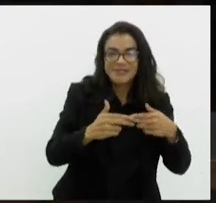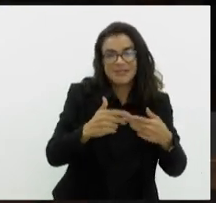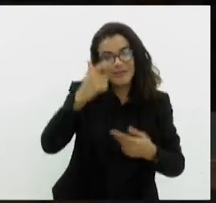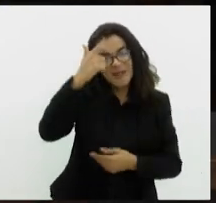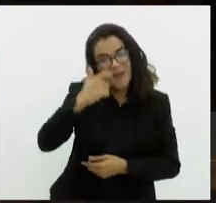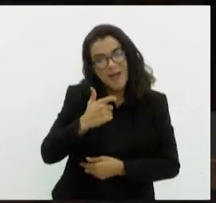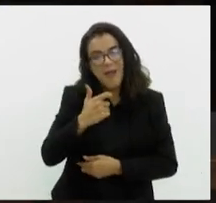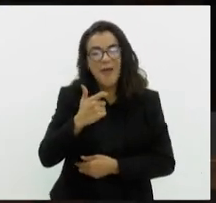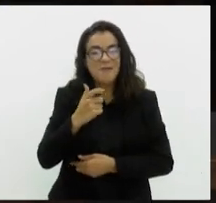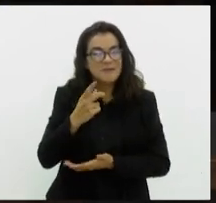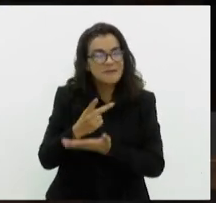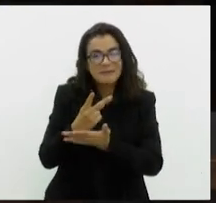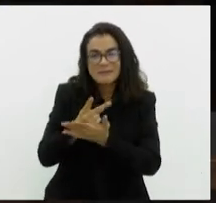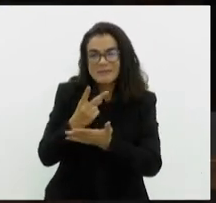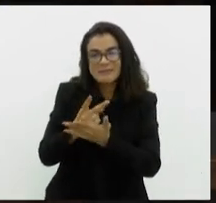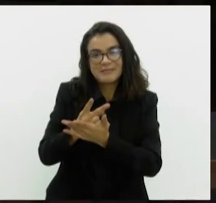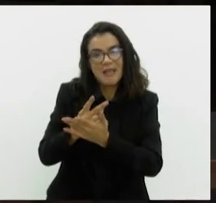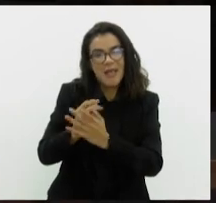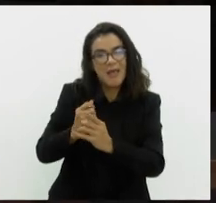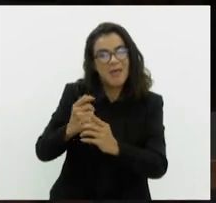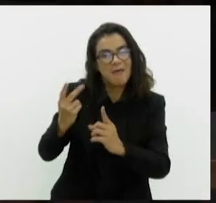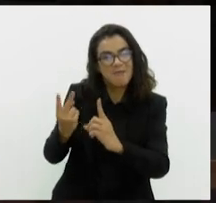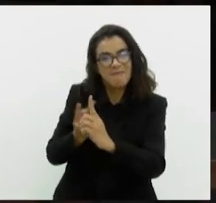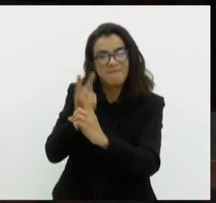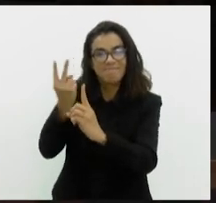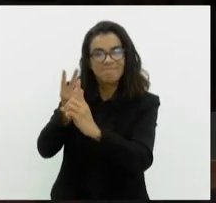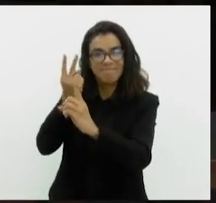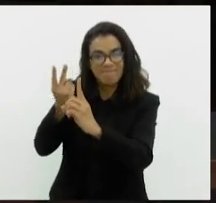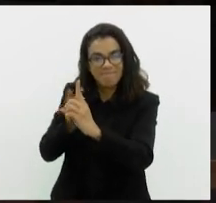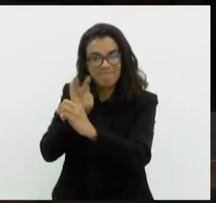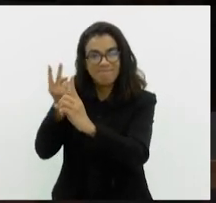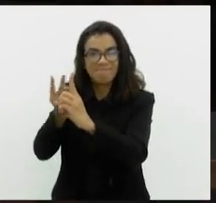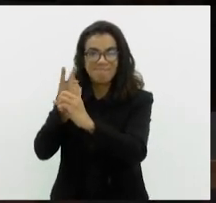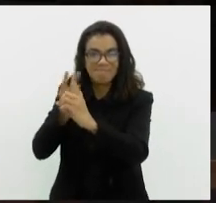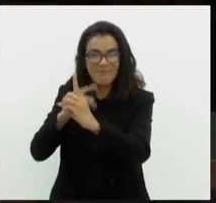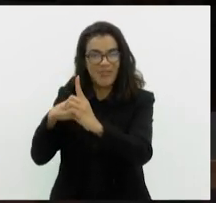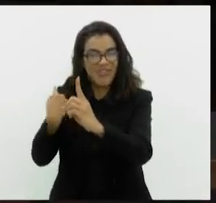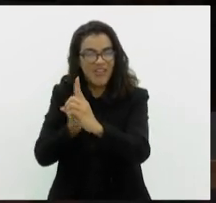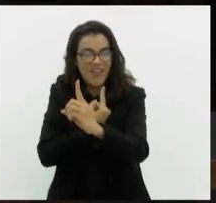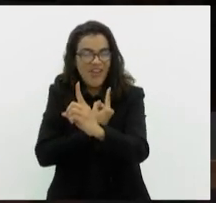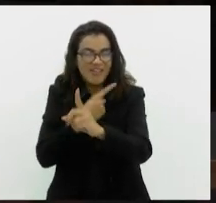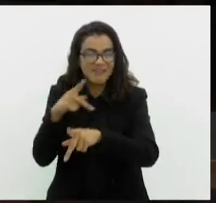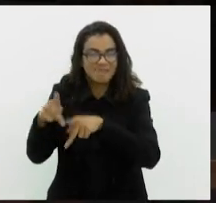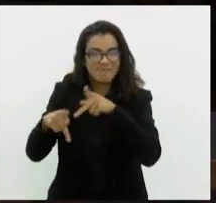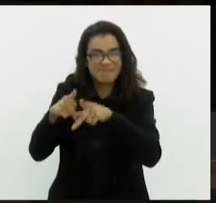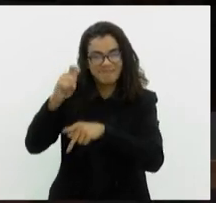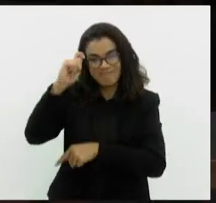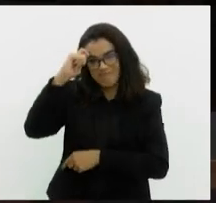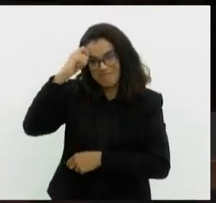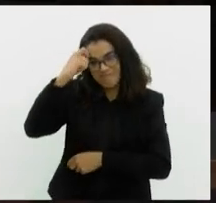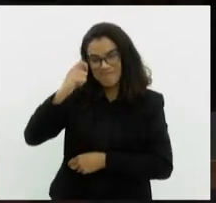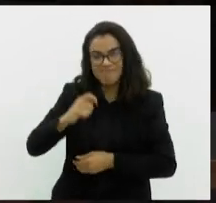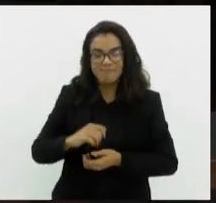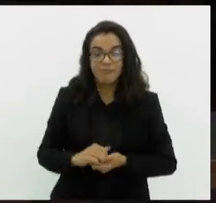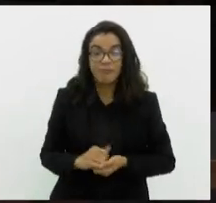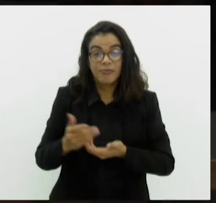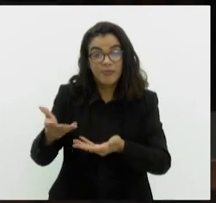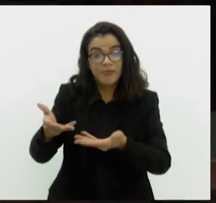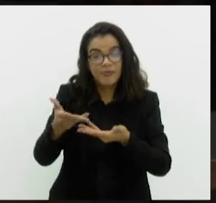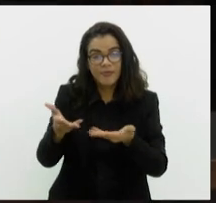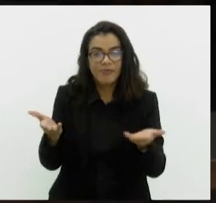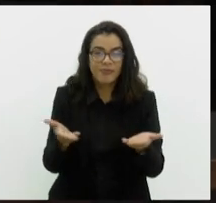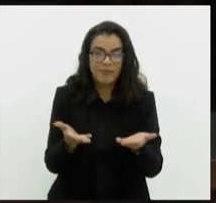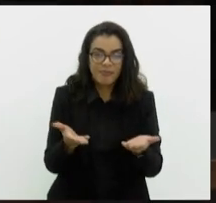não perco a oportunidade de poder reconhecer um dos nossos, uma das nossas. Convido